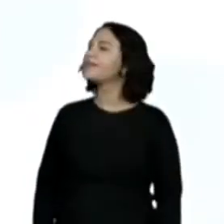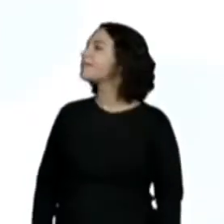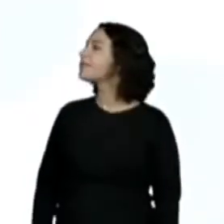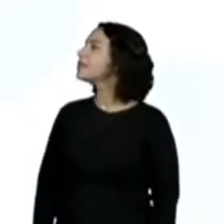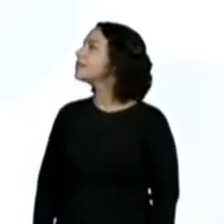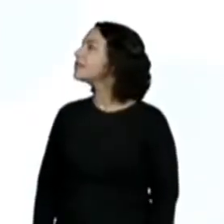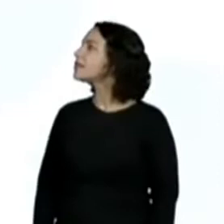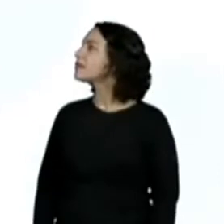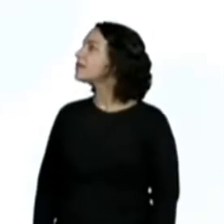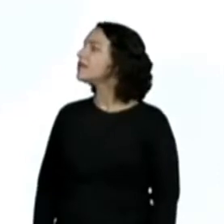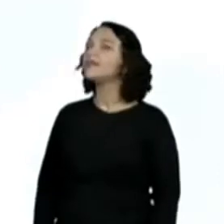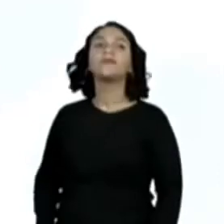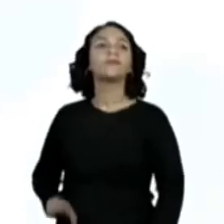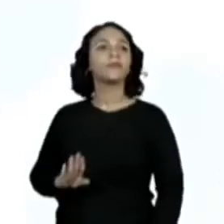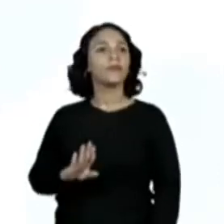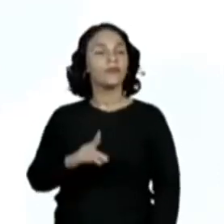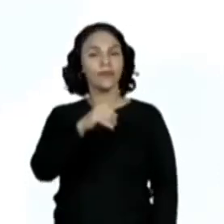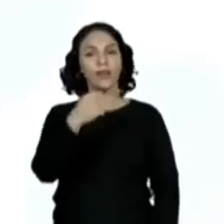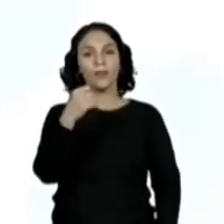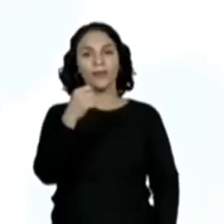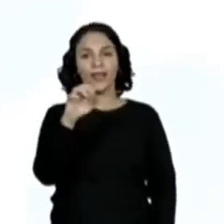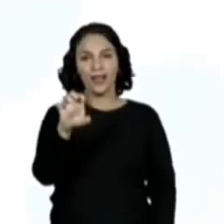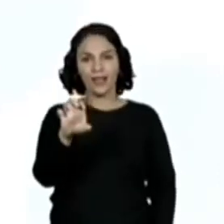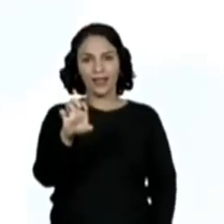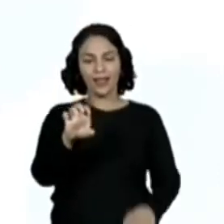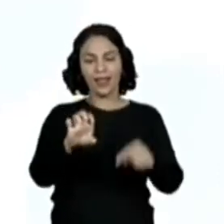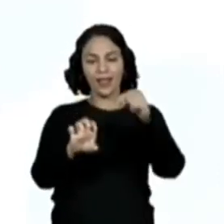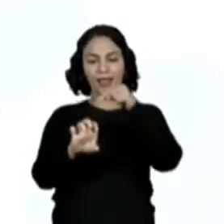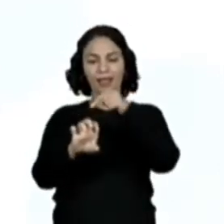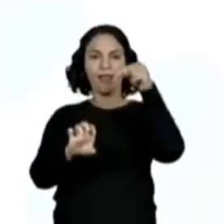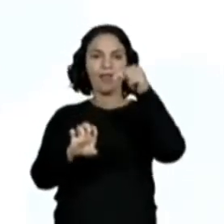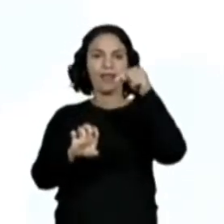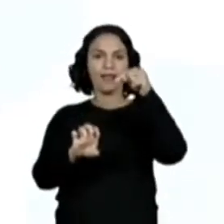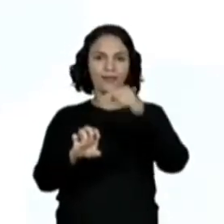Mas é um pouco mais agudo, não é re, é ré.